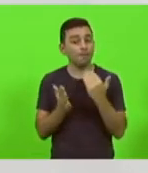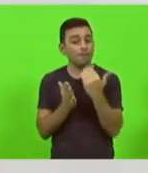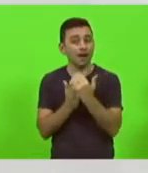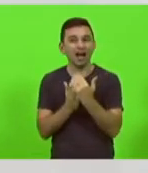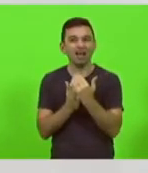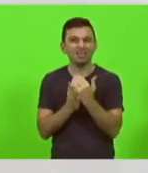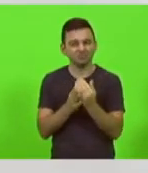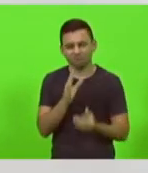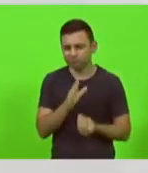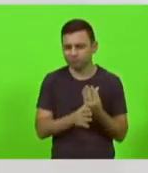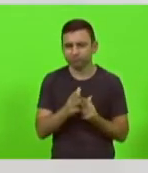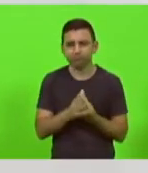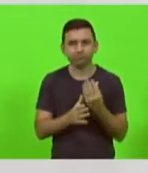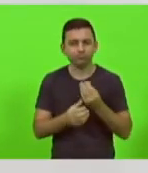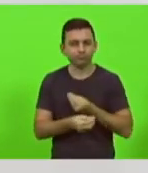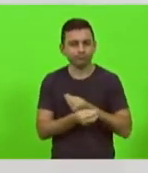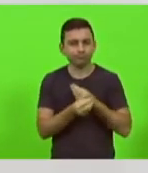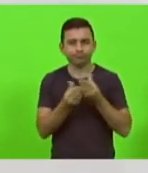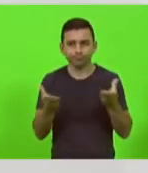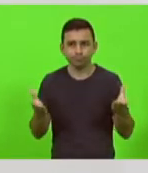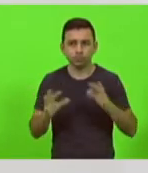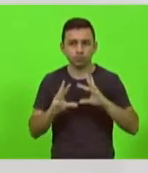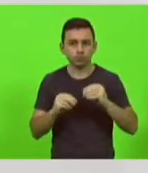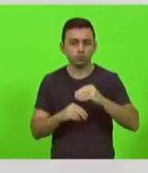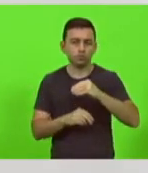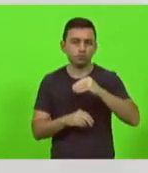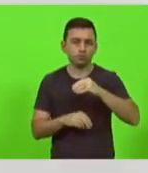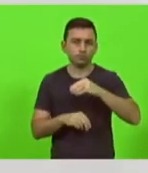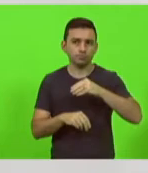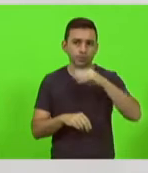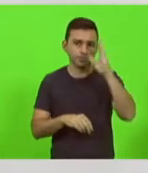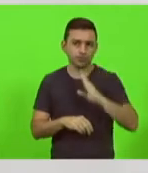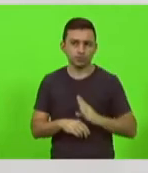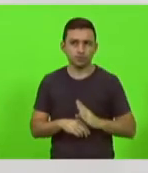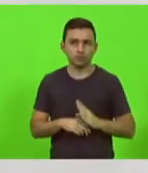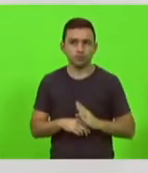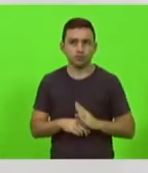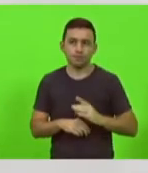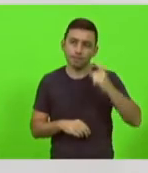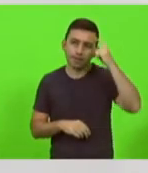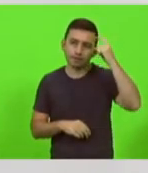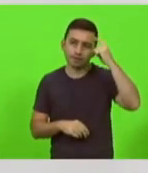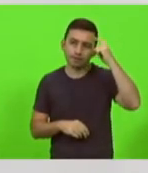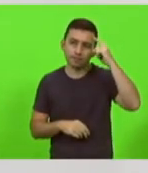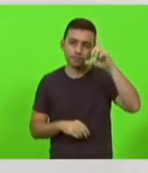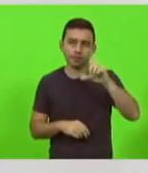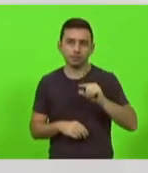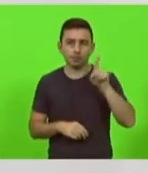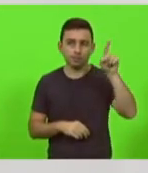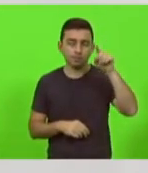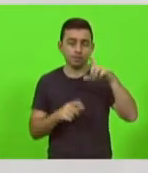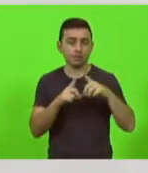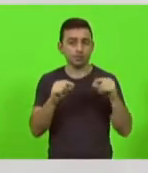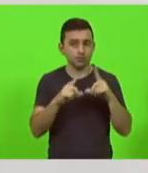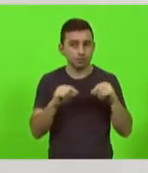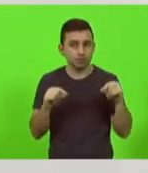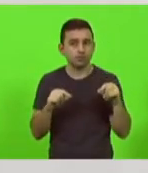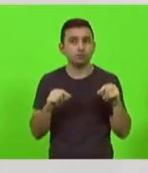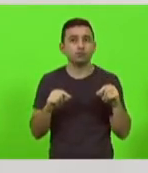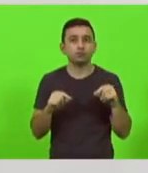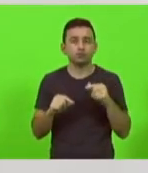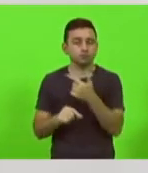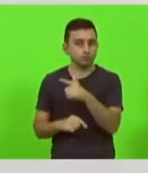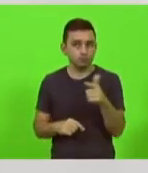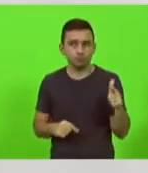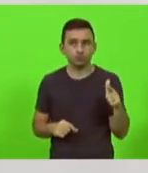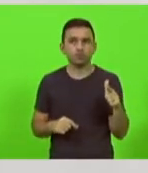o país. Porém, enquanto o discurso mais Brasil, menos Brasília não se torna uma realidade, é preciso